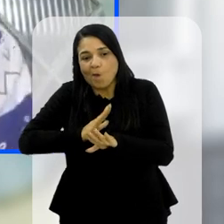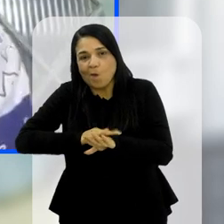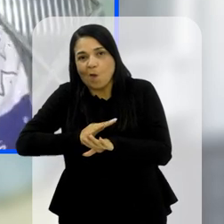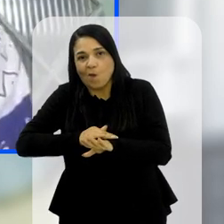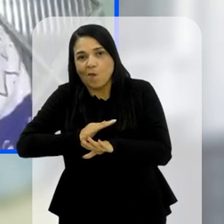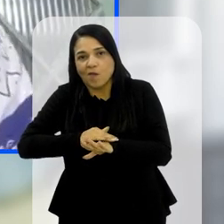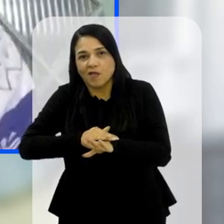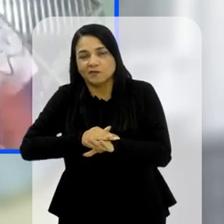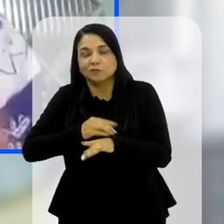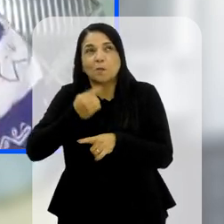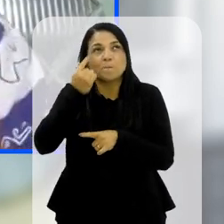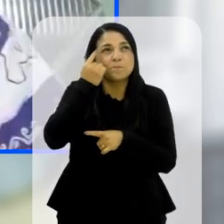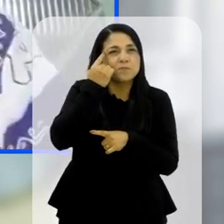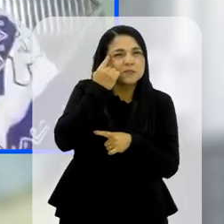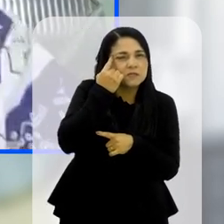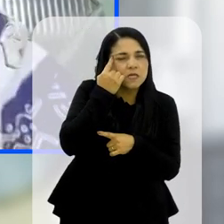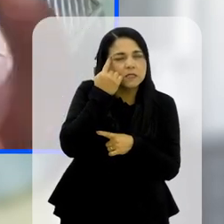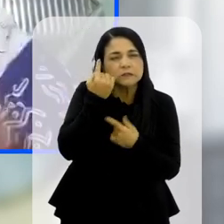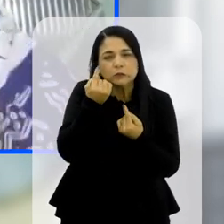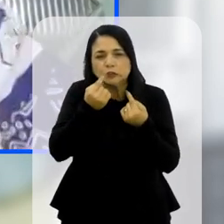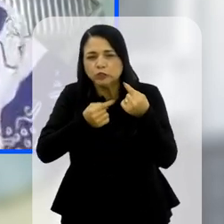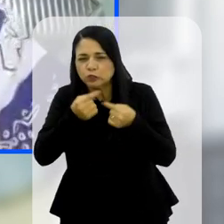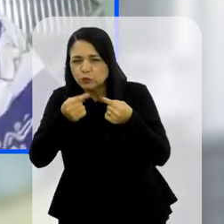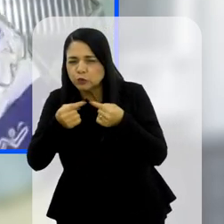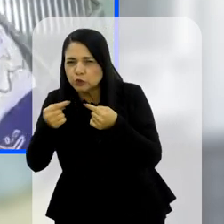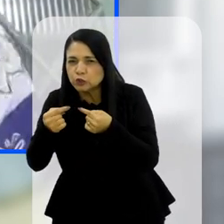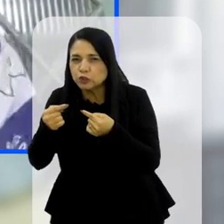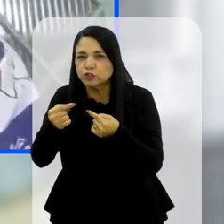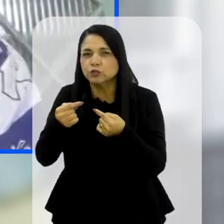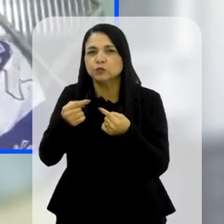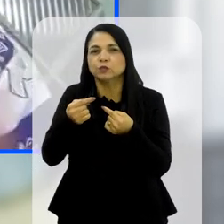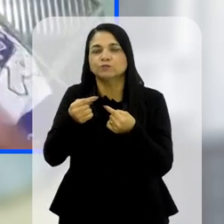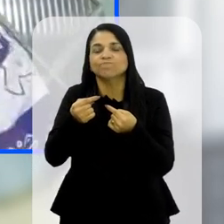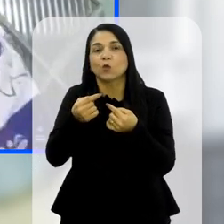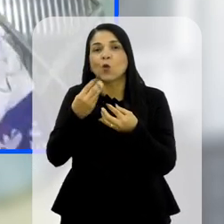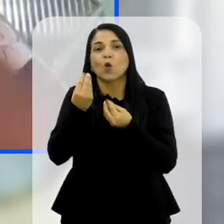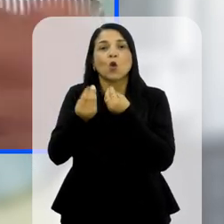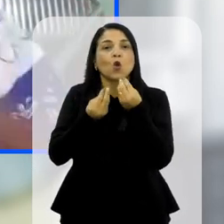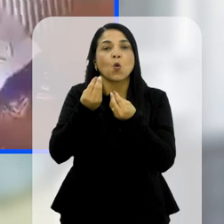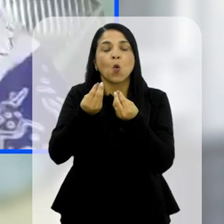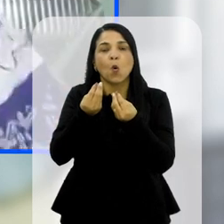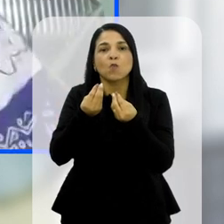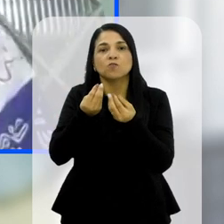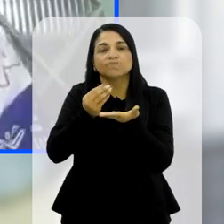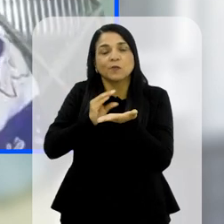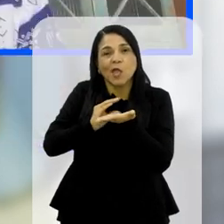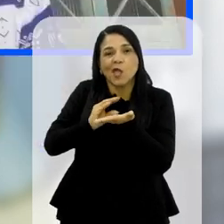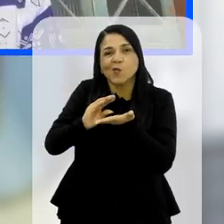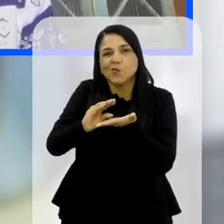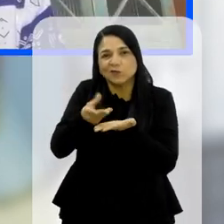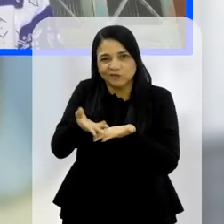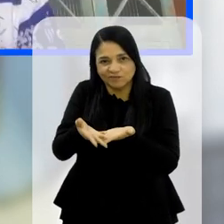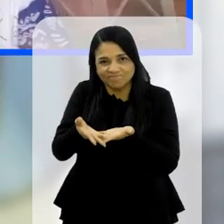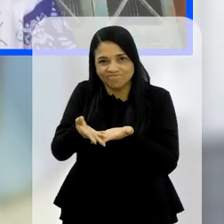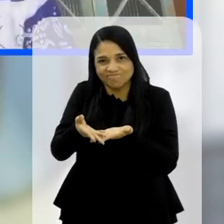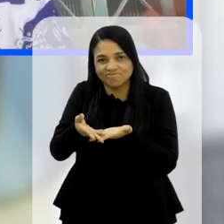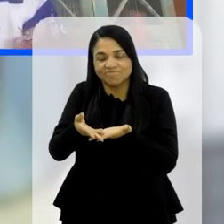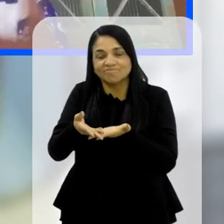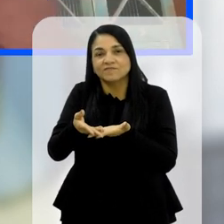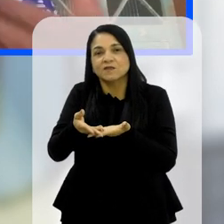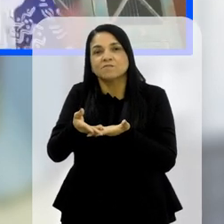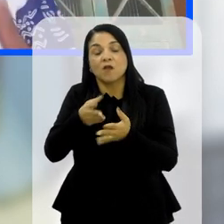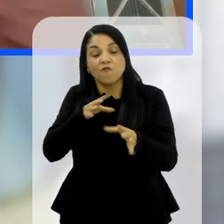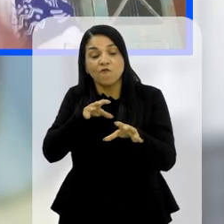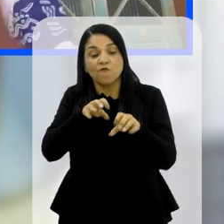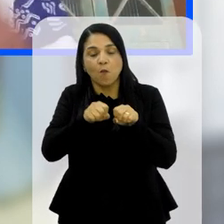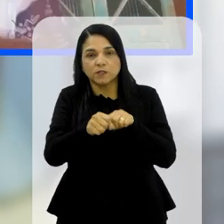o momento que a gente está agora repensando, rediscutindo internamente para entender como vem esse recurso para a gente fazer